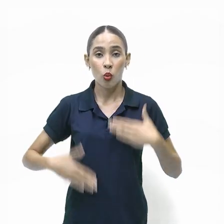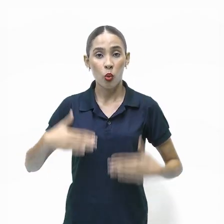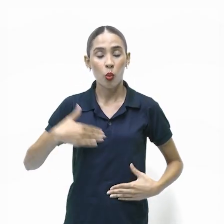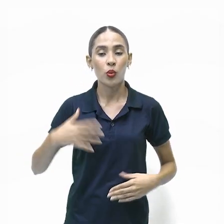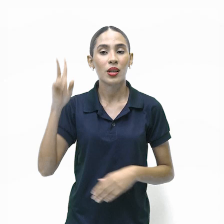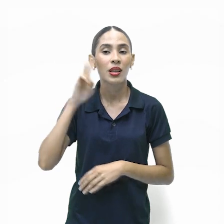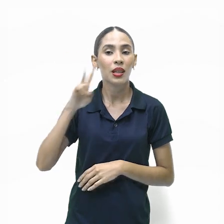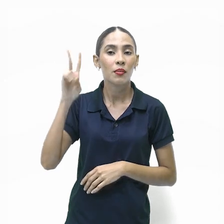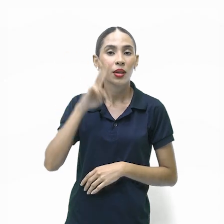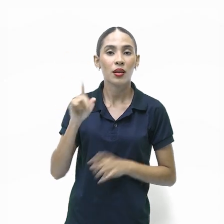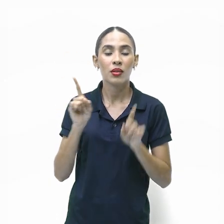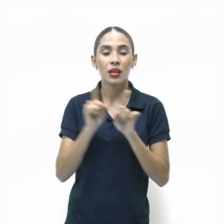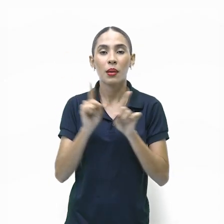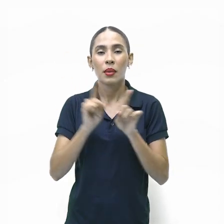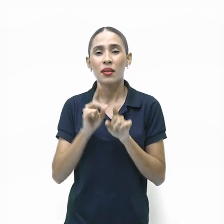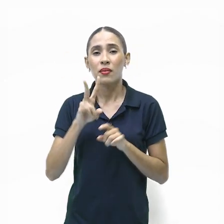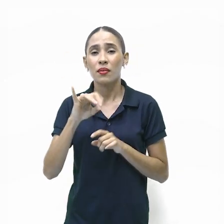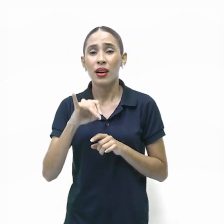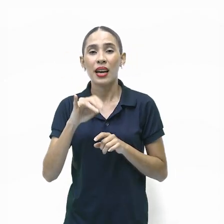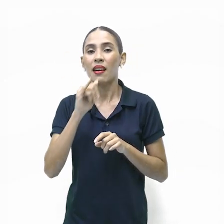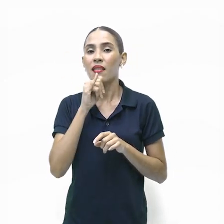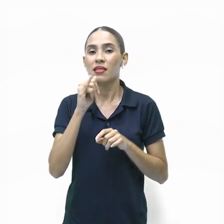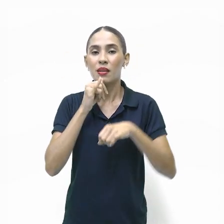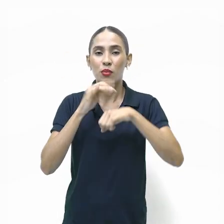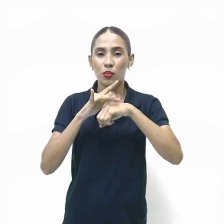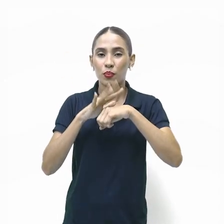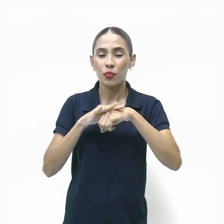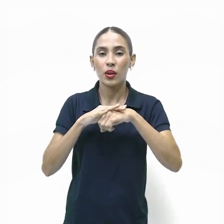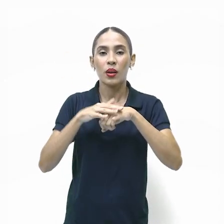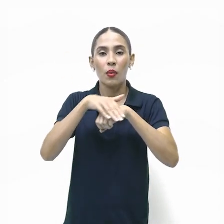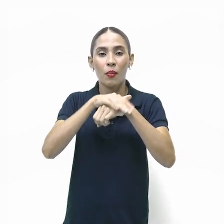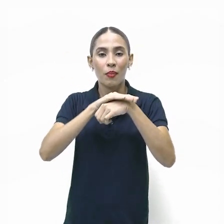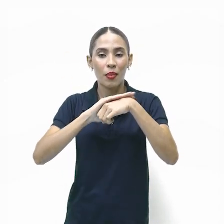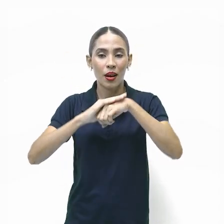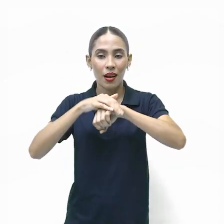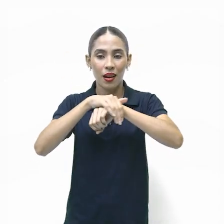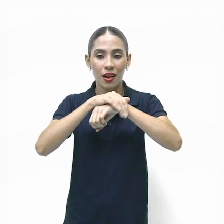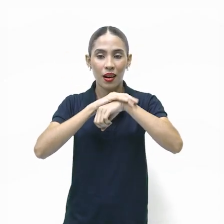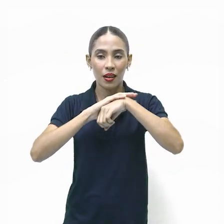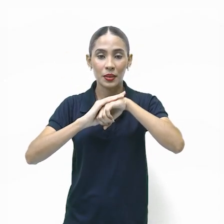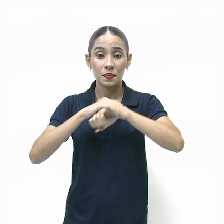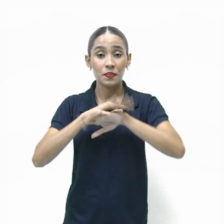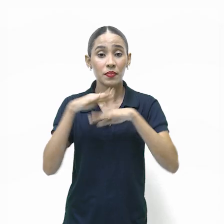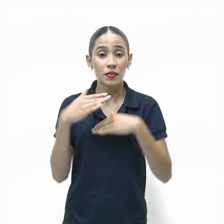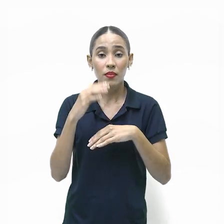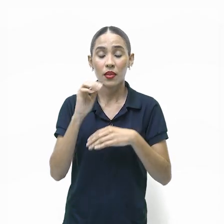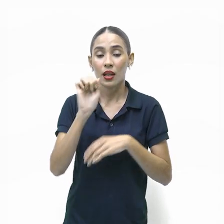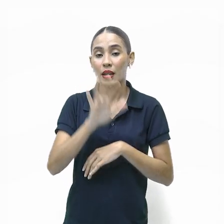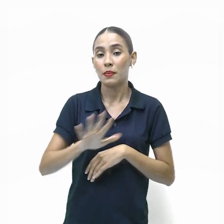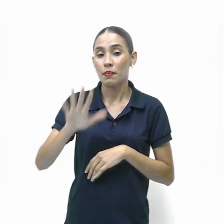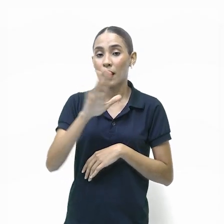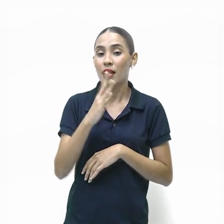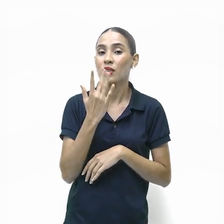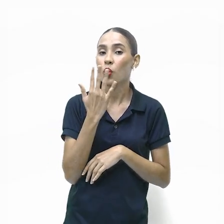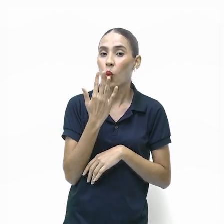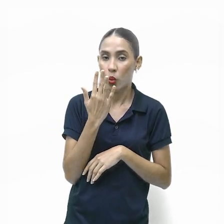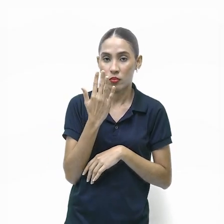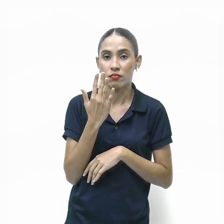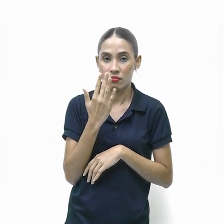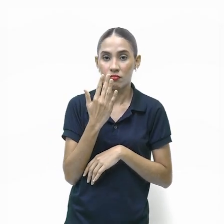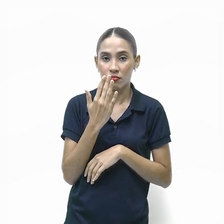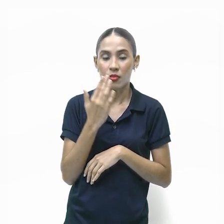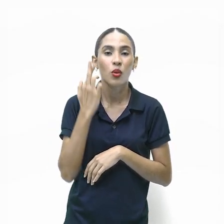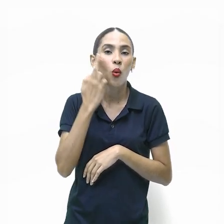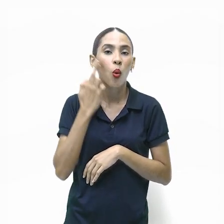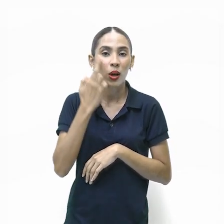ele vai contaminar essas mucosas, né, a pele. Então, essas representações aí em rosa representam a camada